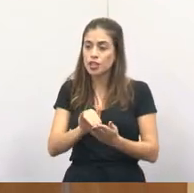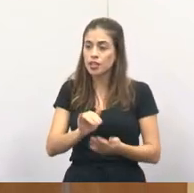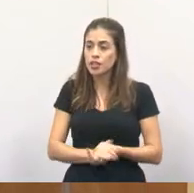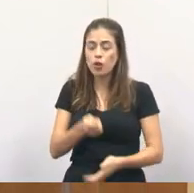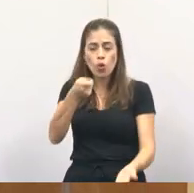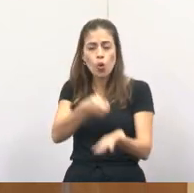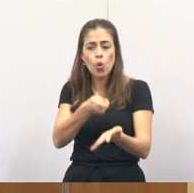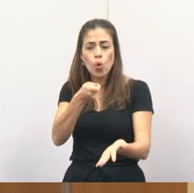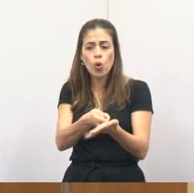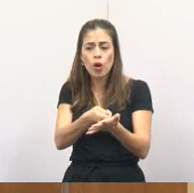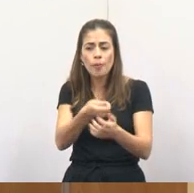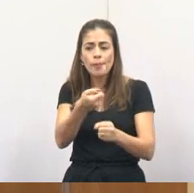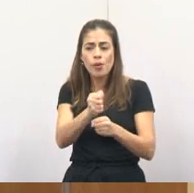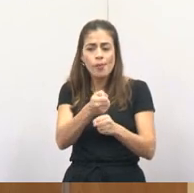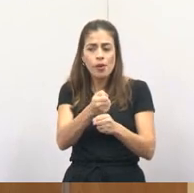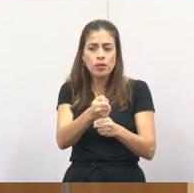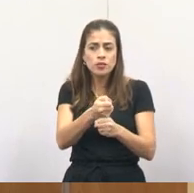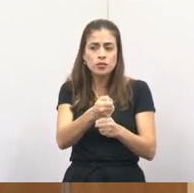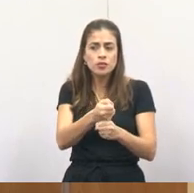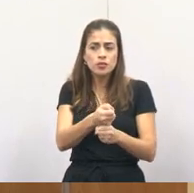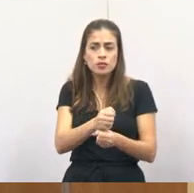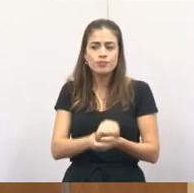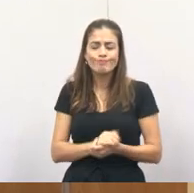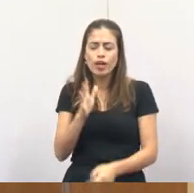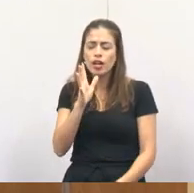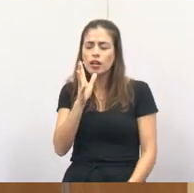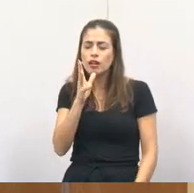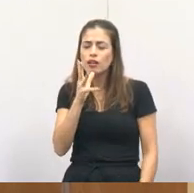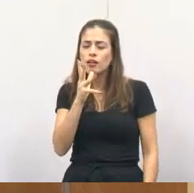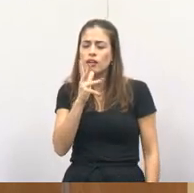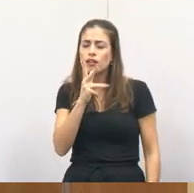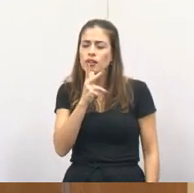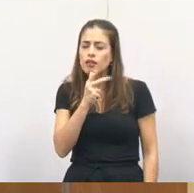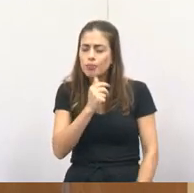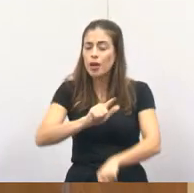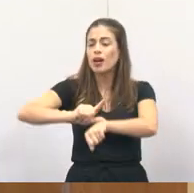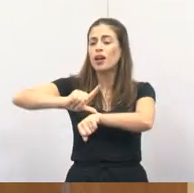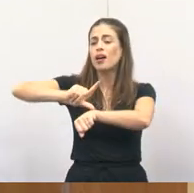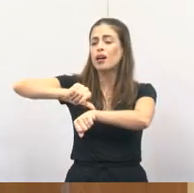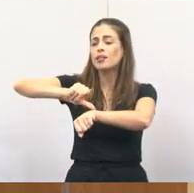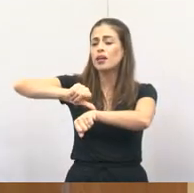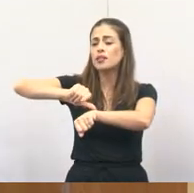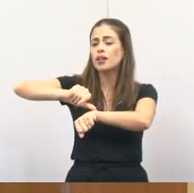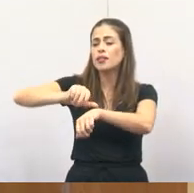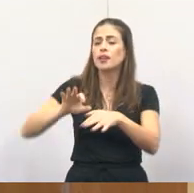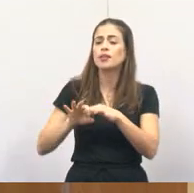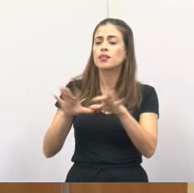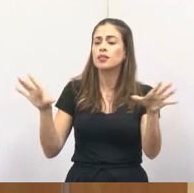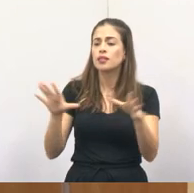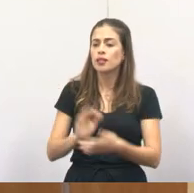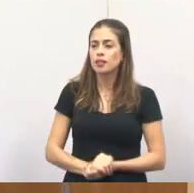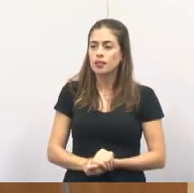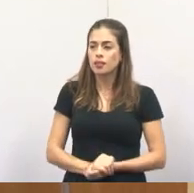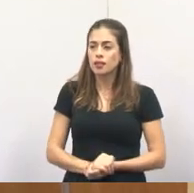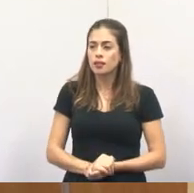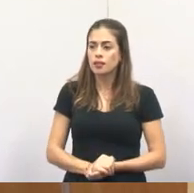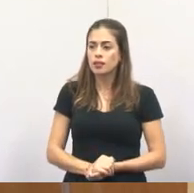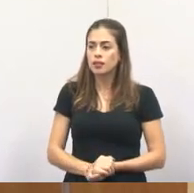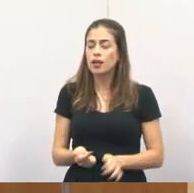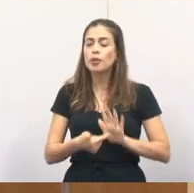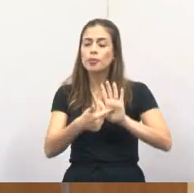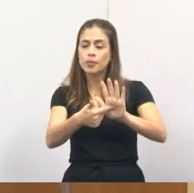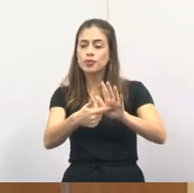às obras que estão lentas estão atrasadas a sua entrega e hoje eu selecionei aqui